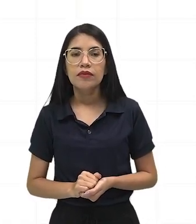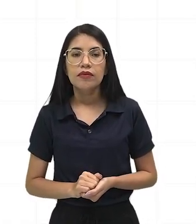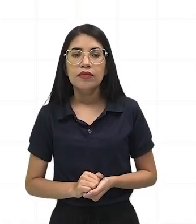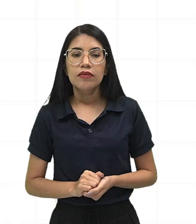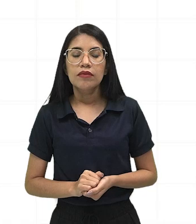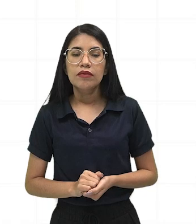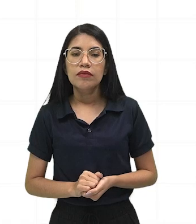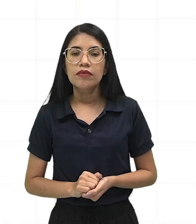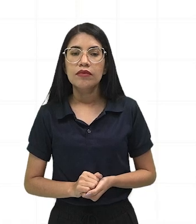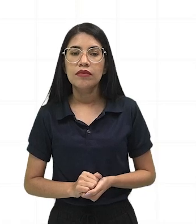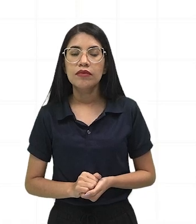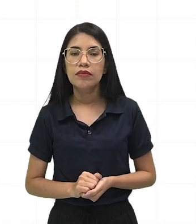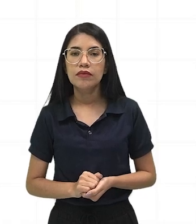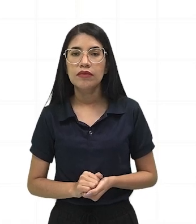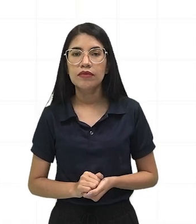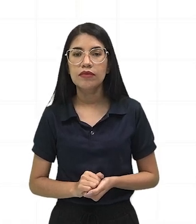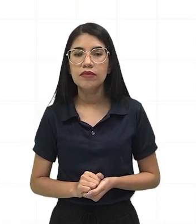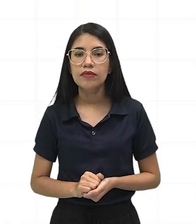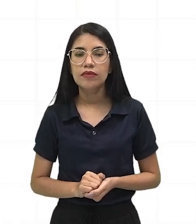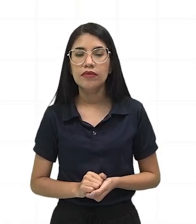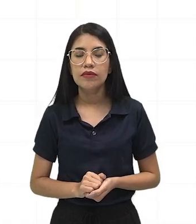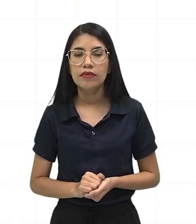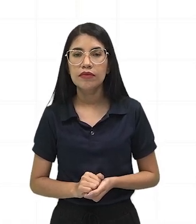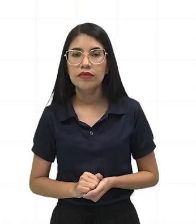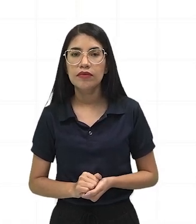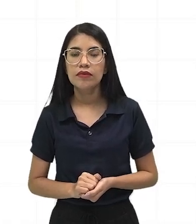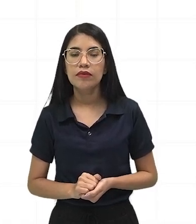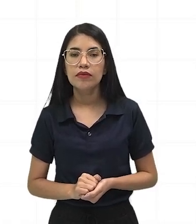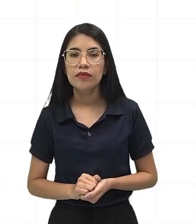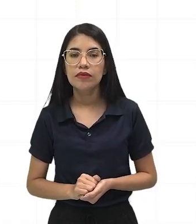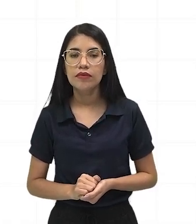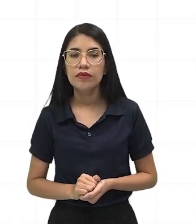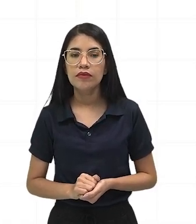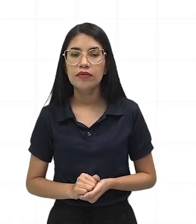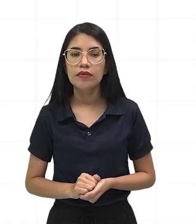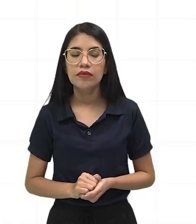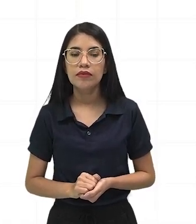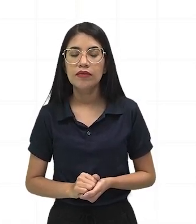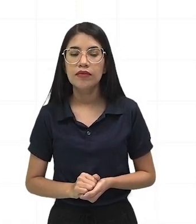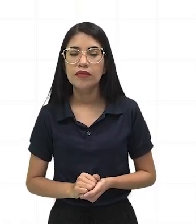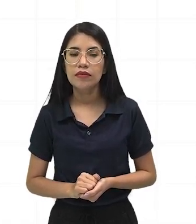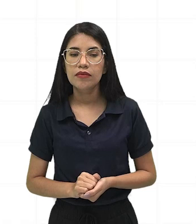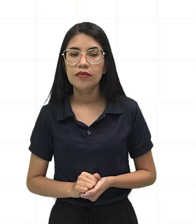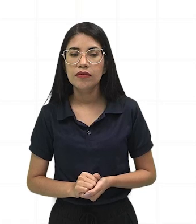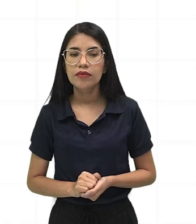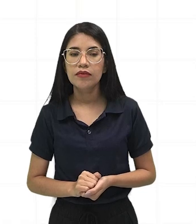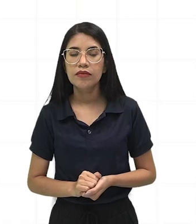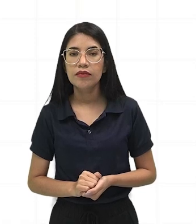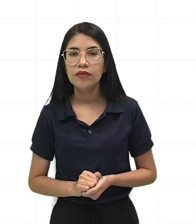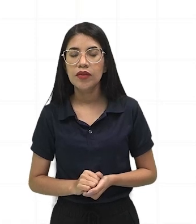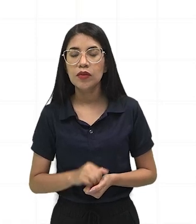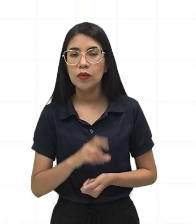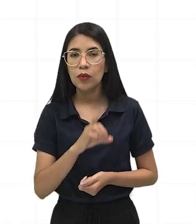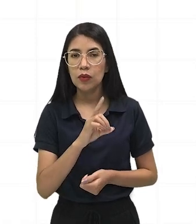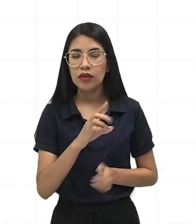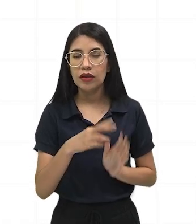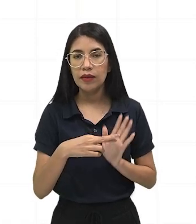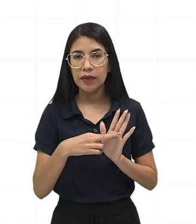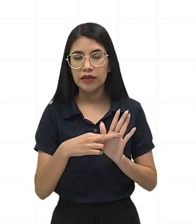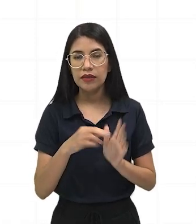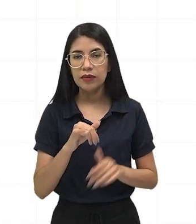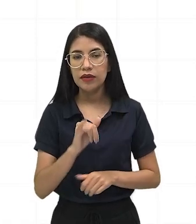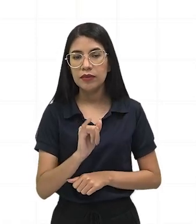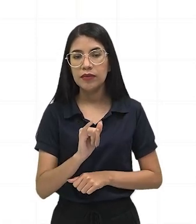uma similaridade. Ó. Quem é que está fazendo o papel de y?